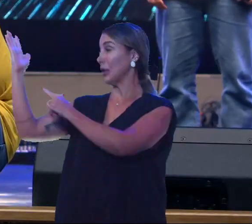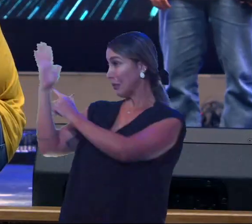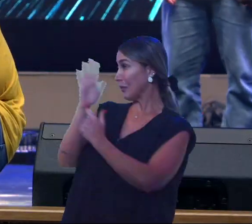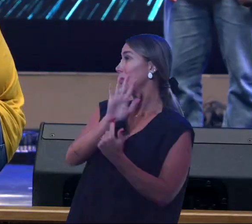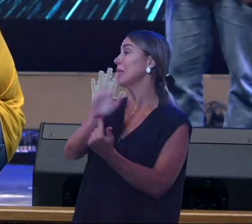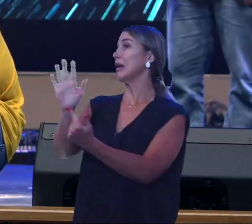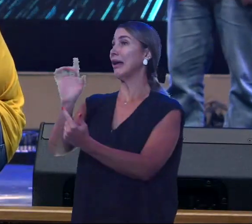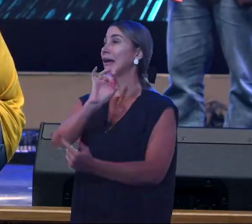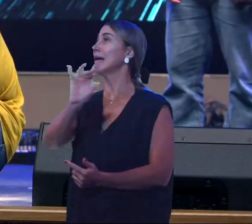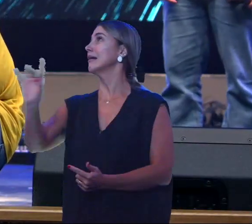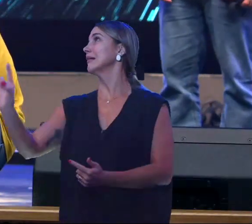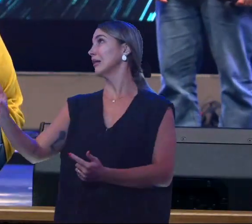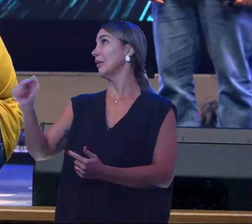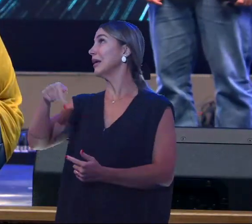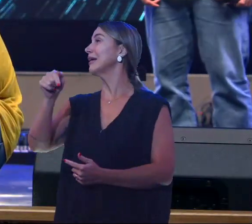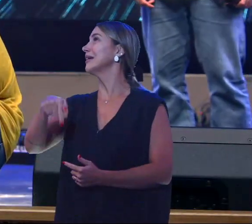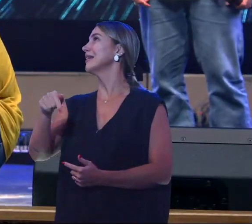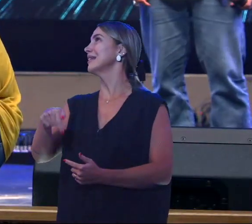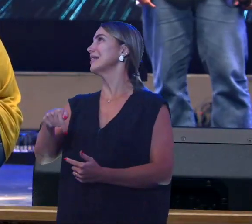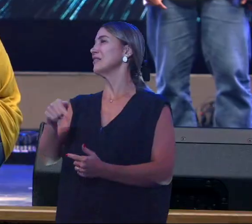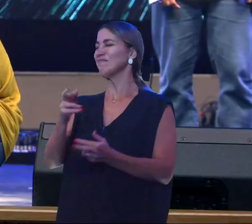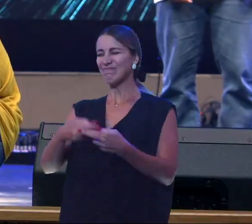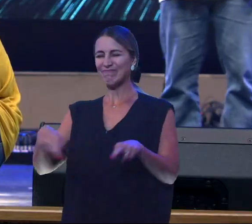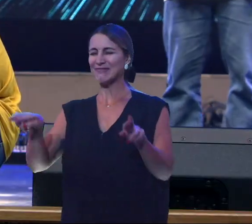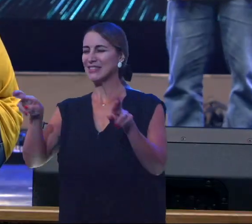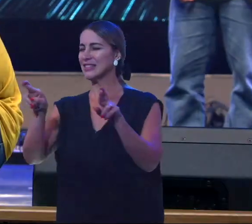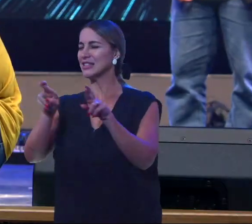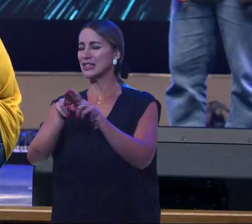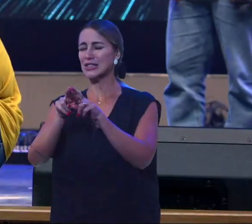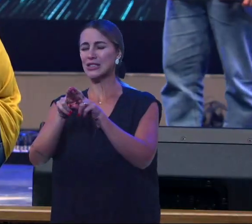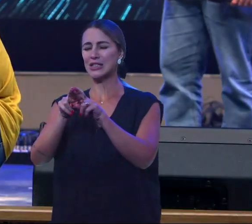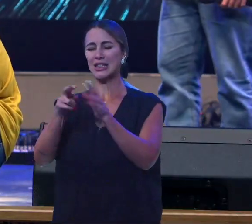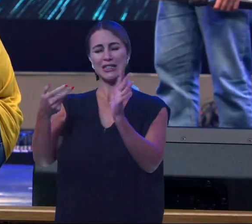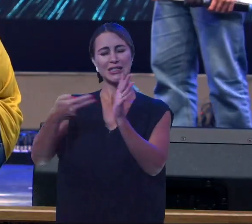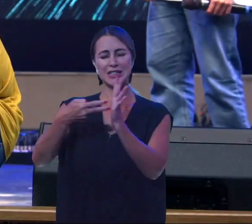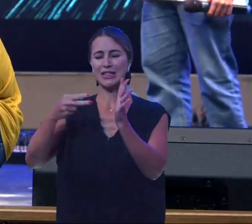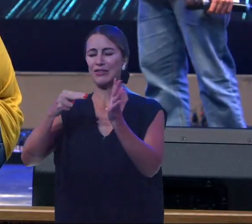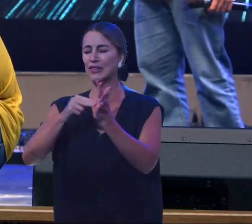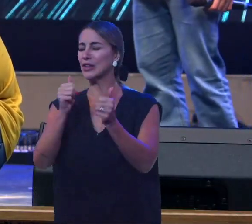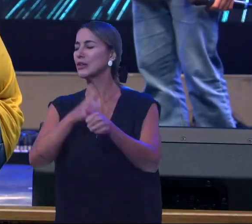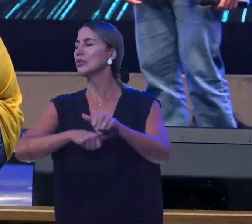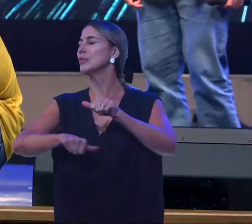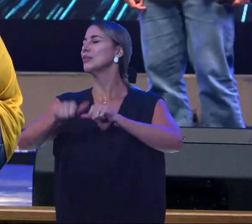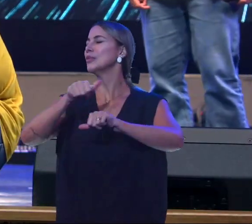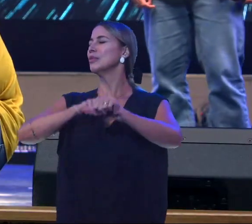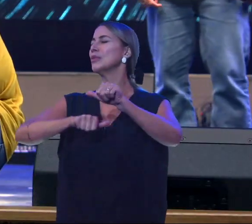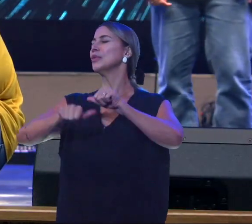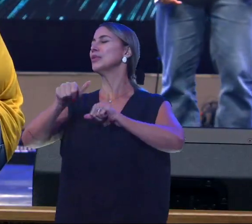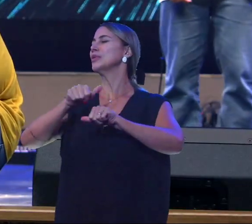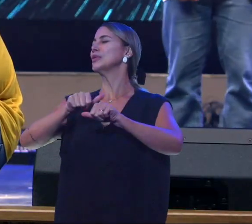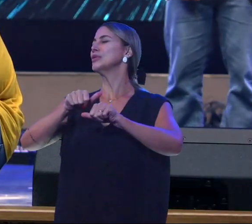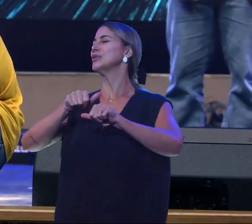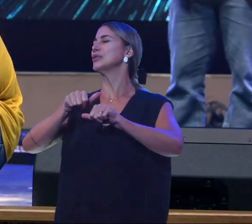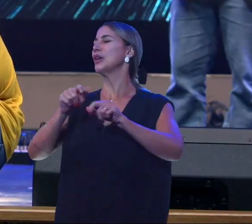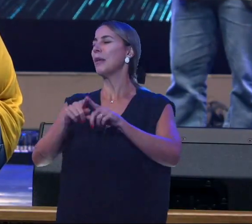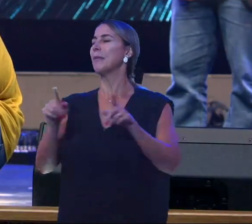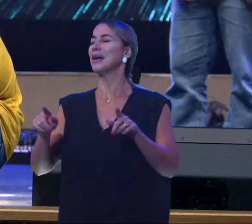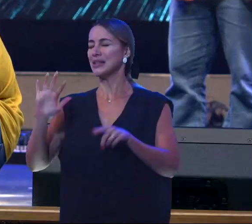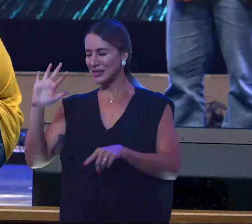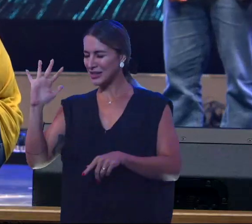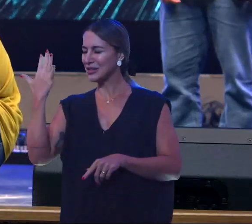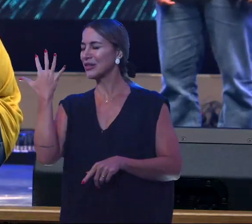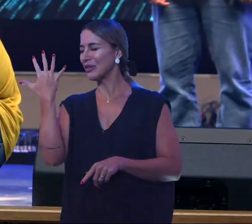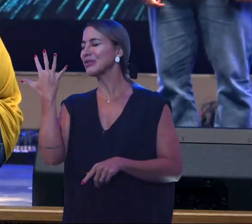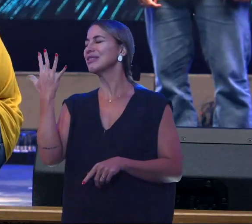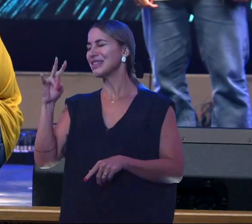Pai, sejam ressignificados, revelados, transformados, mas cumpridos em nome